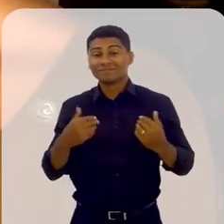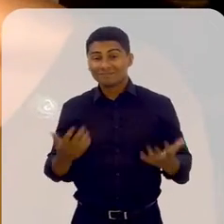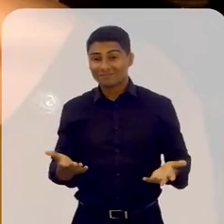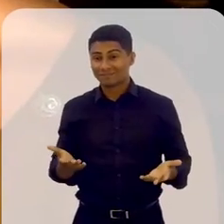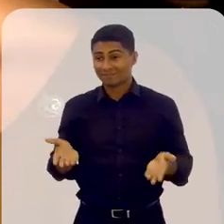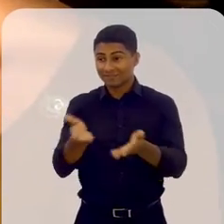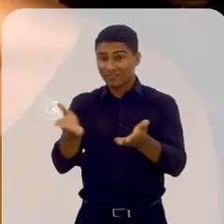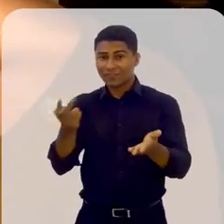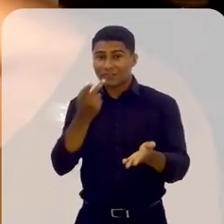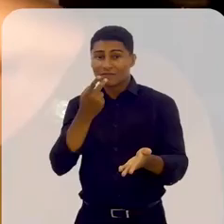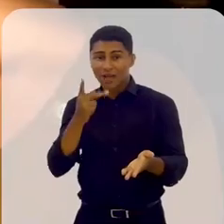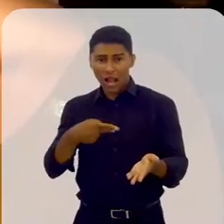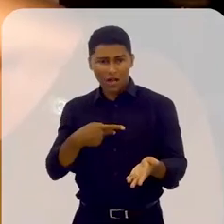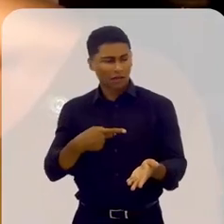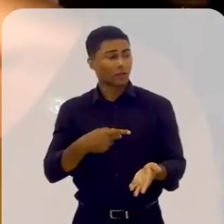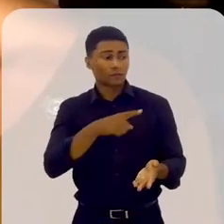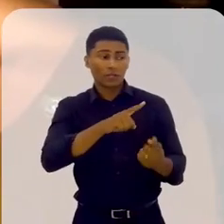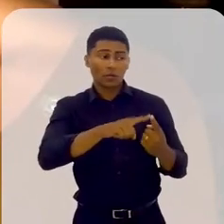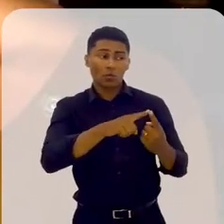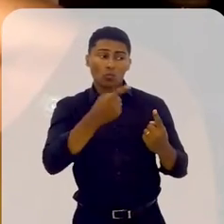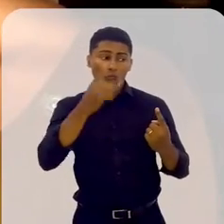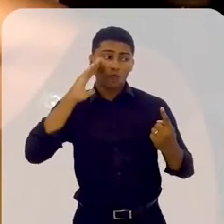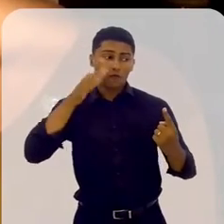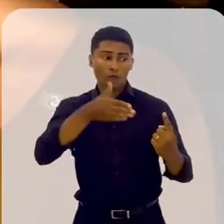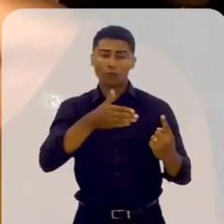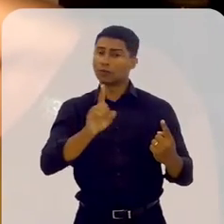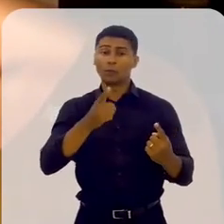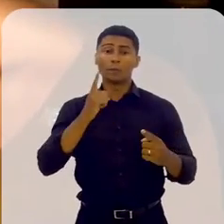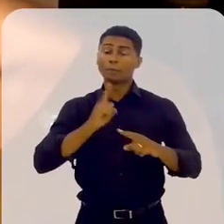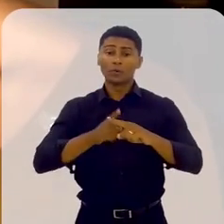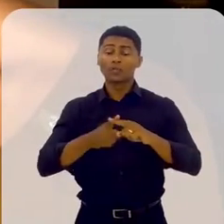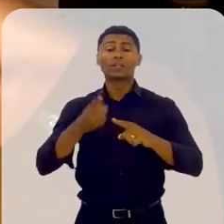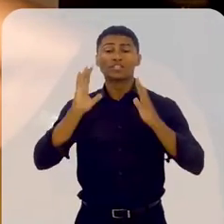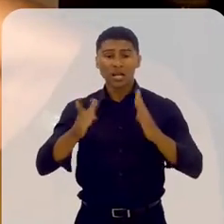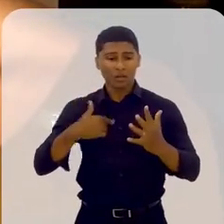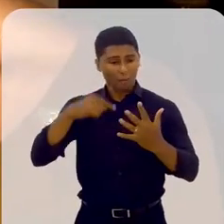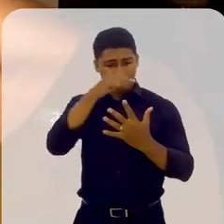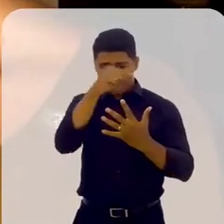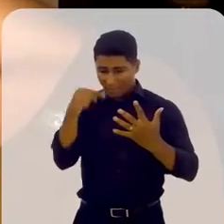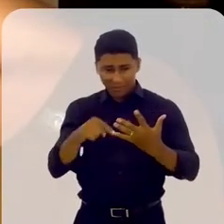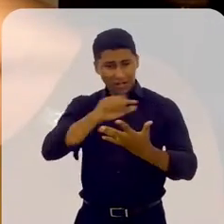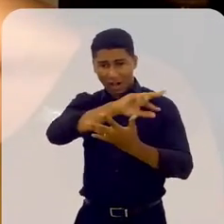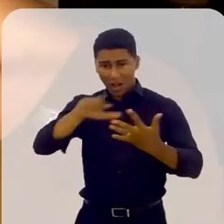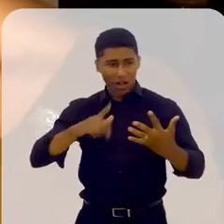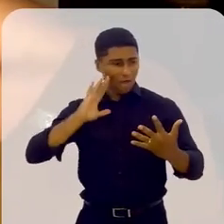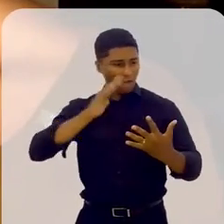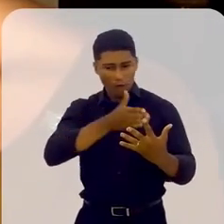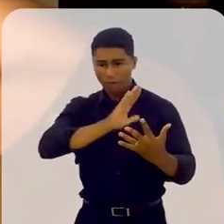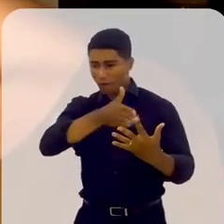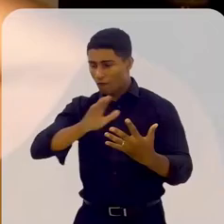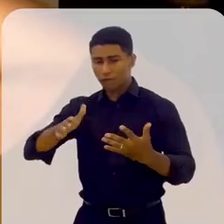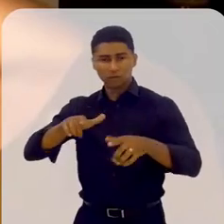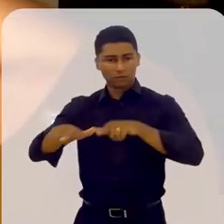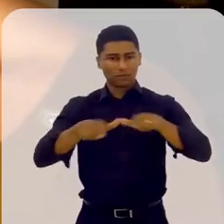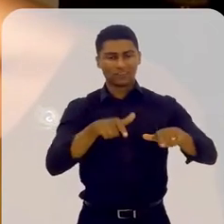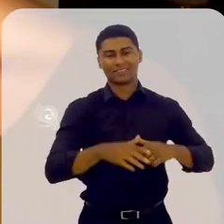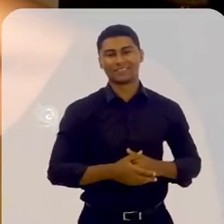como argumentar comigo que não dava para fazer várias coisas ao mesmo tempo, porque eu já fazia, né? Minha